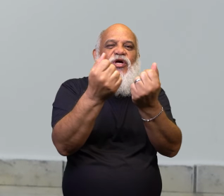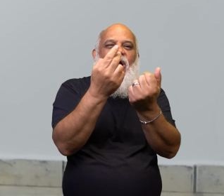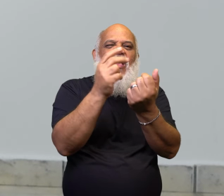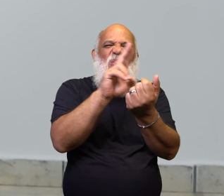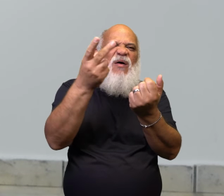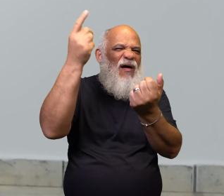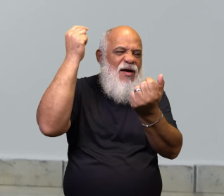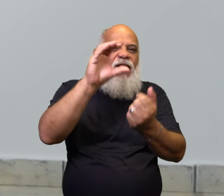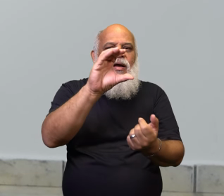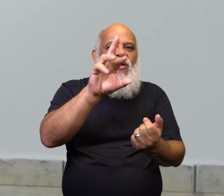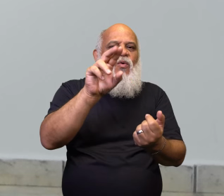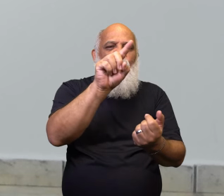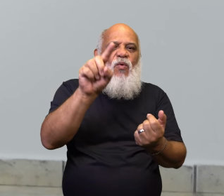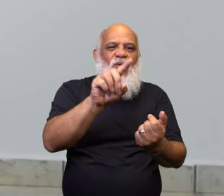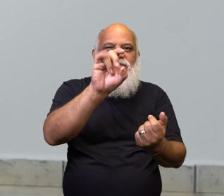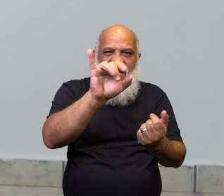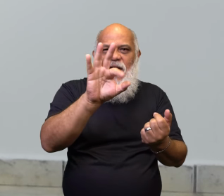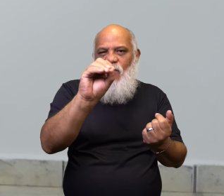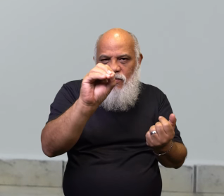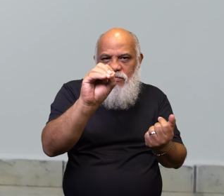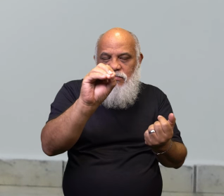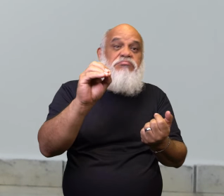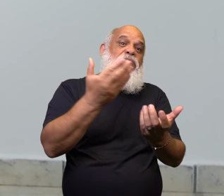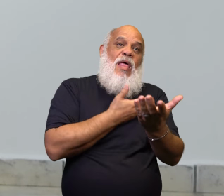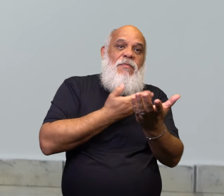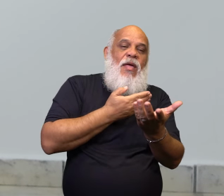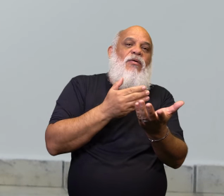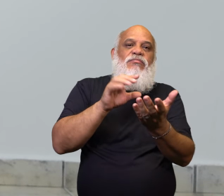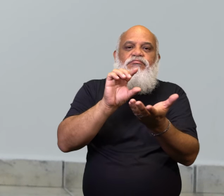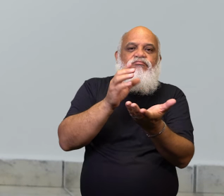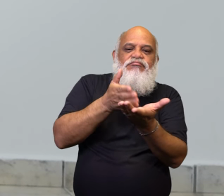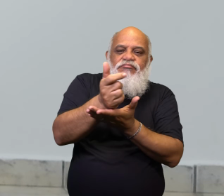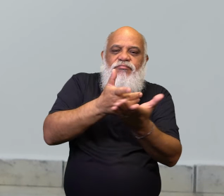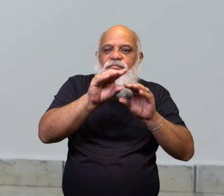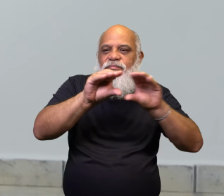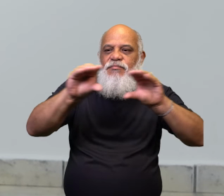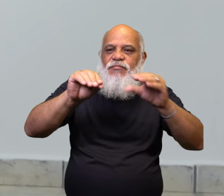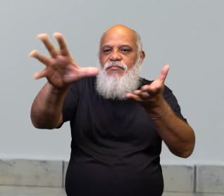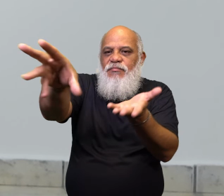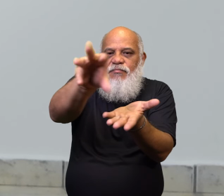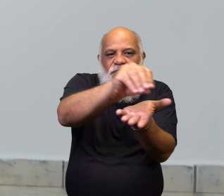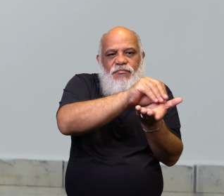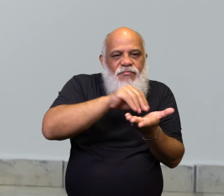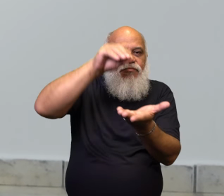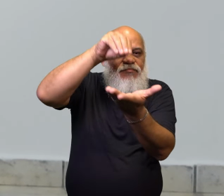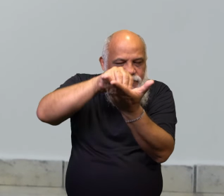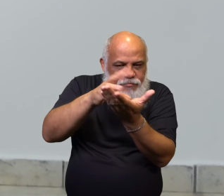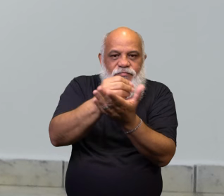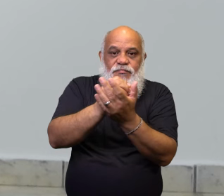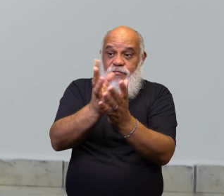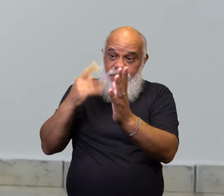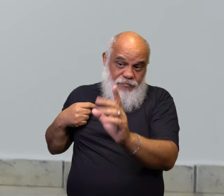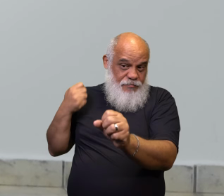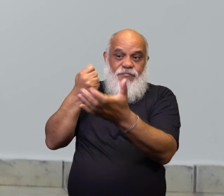Era cruzeiro. E nós ali, amigos ali, pensava que essa barrinha, para nós entrar na minha vida parte.